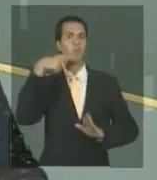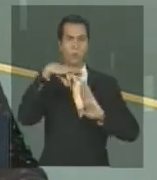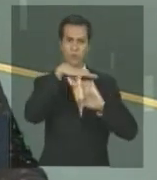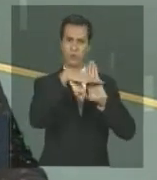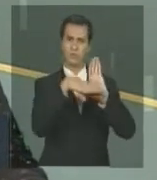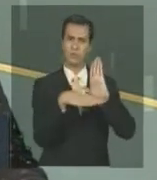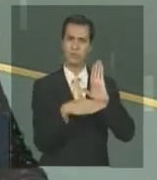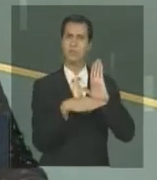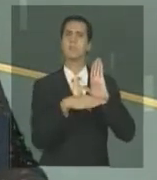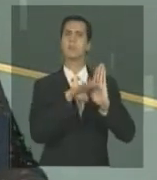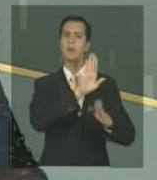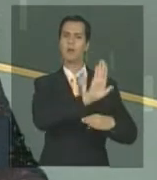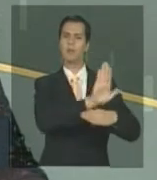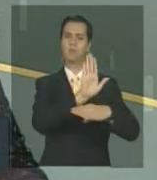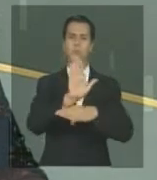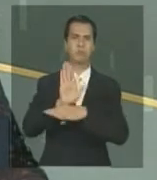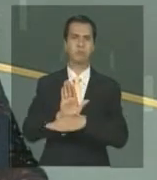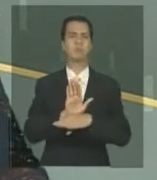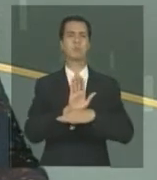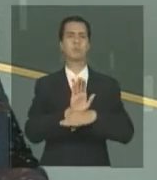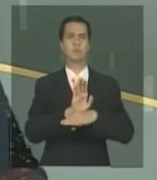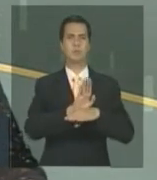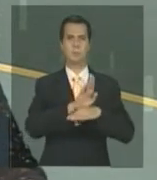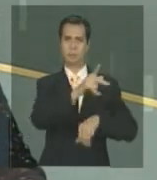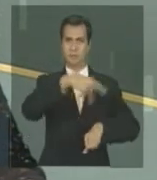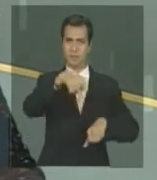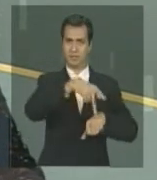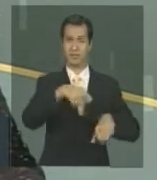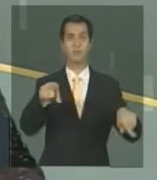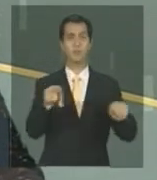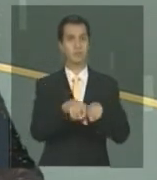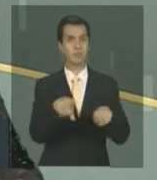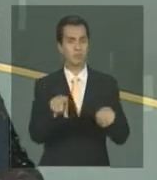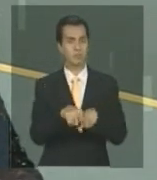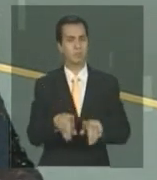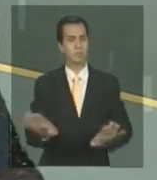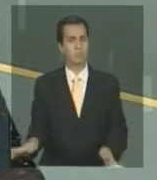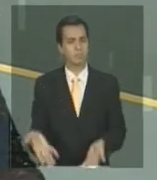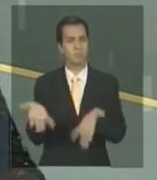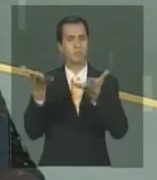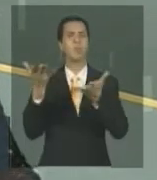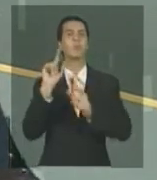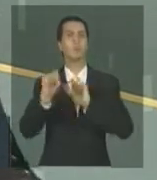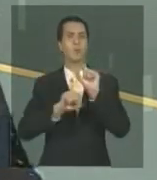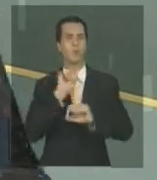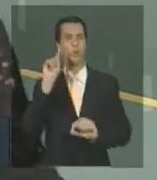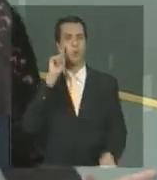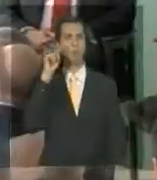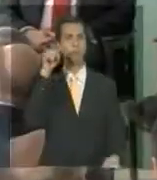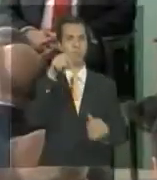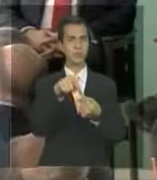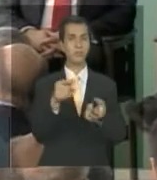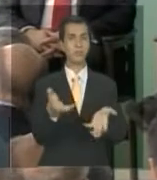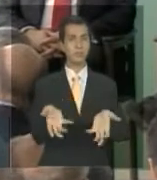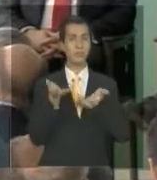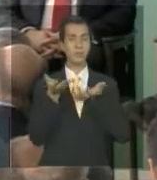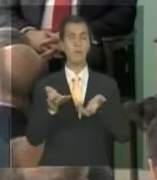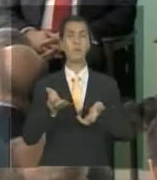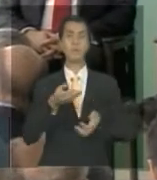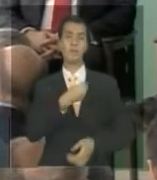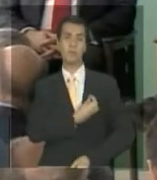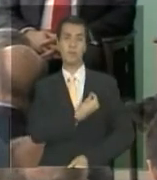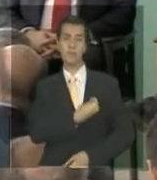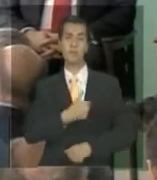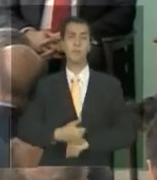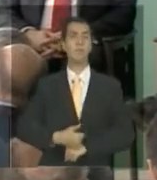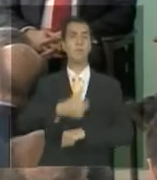indutor do desenvolvimento e também para um dos nossos mais caros objetivos, que é oferecer melhores